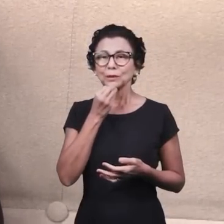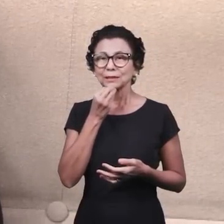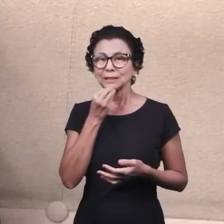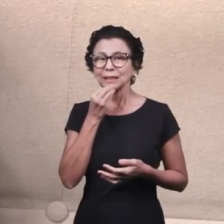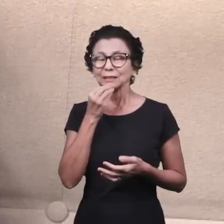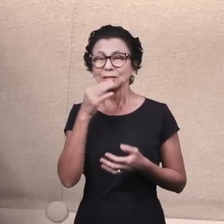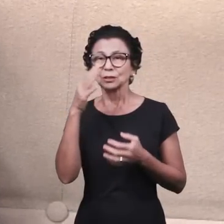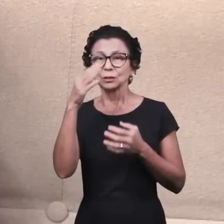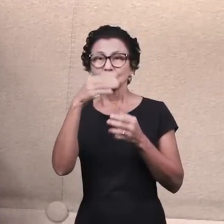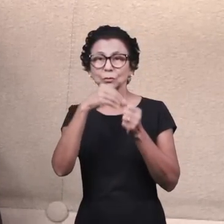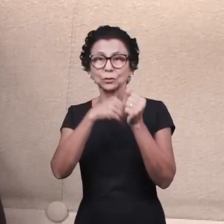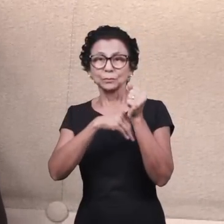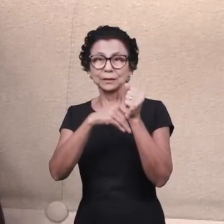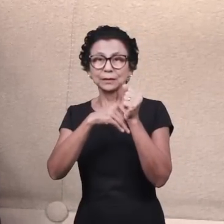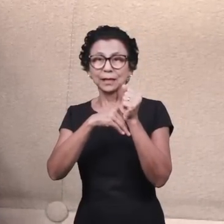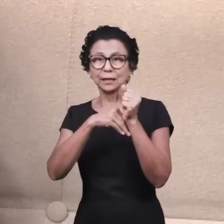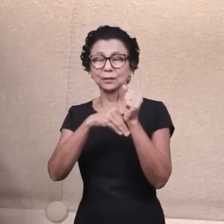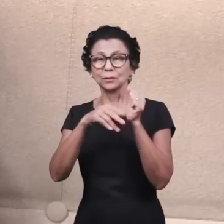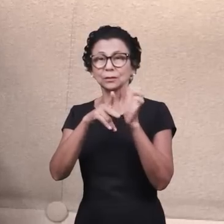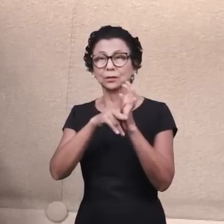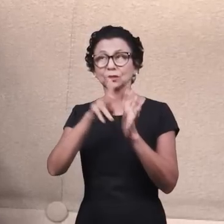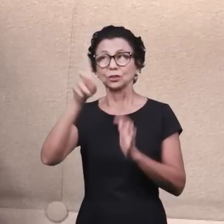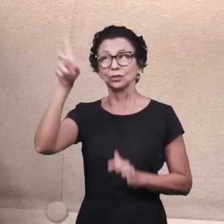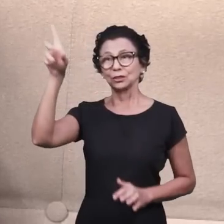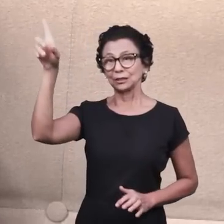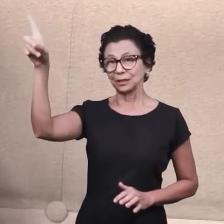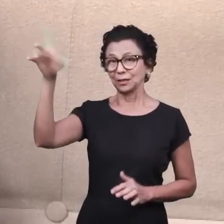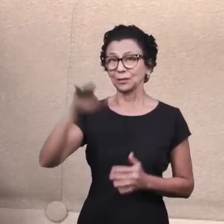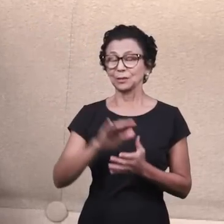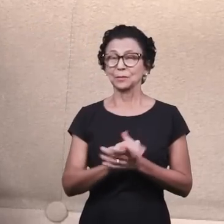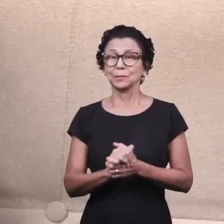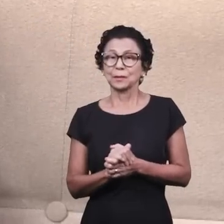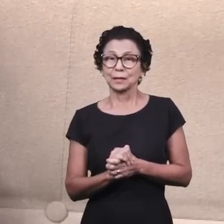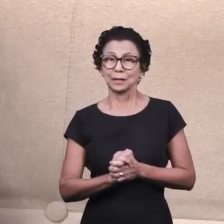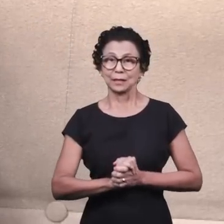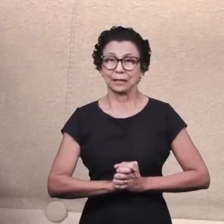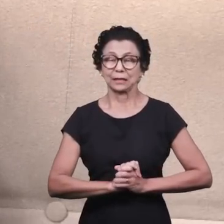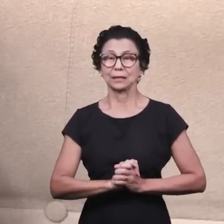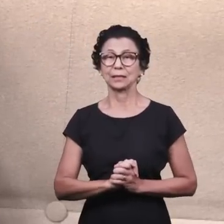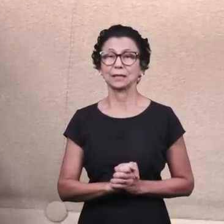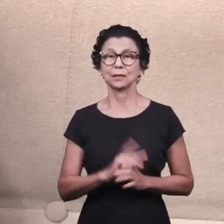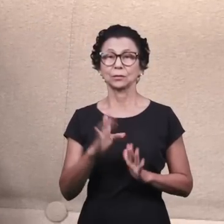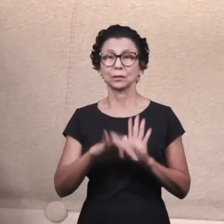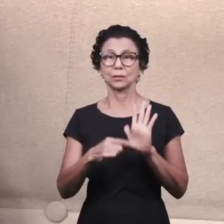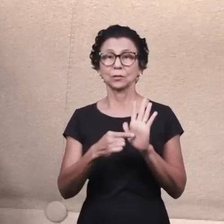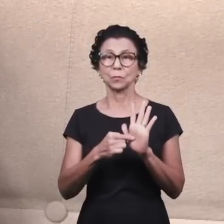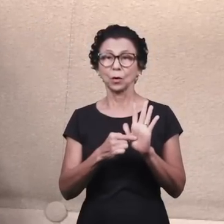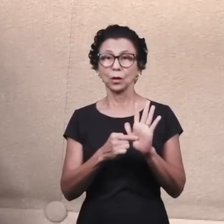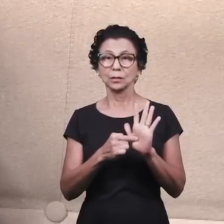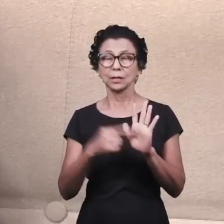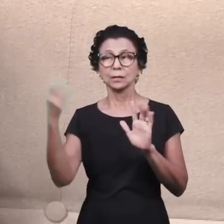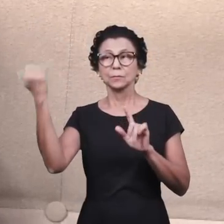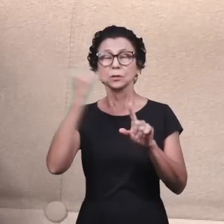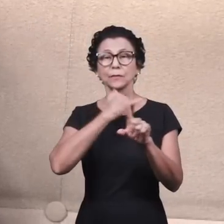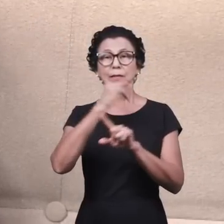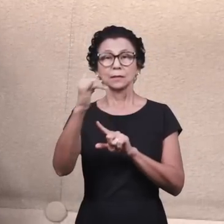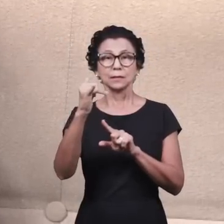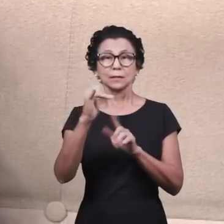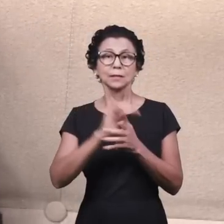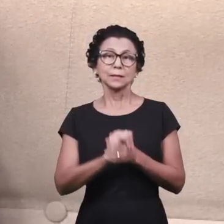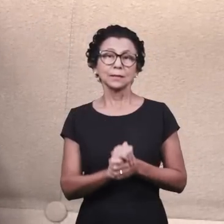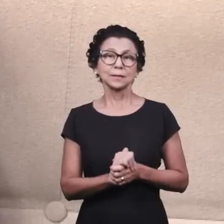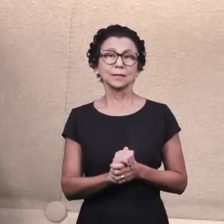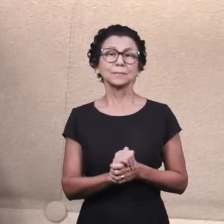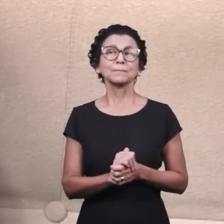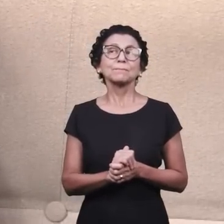nos mistérios de Deus. O texto diz, as palavras dessa profecia, por certo nós vamos falar mais adiante sobre isso, e que é um